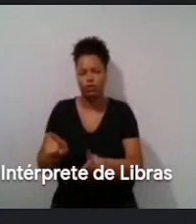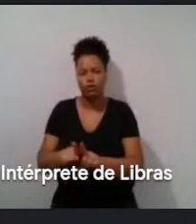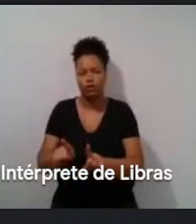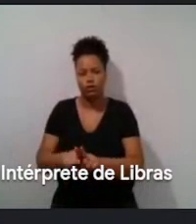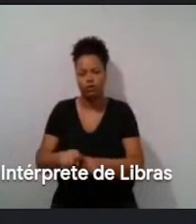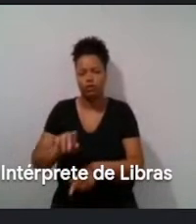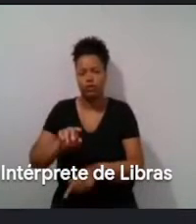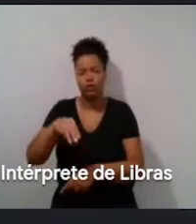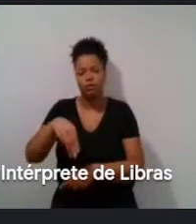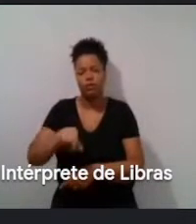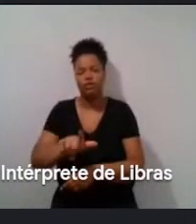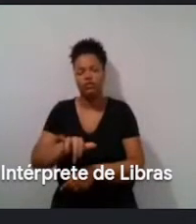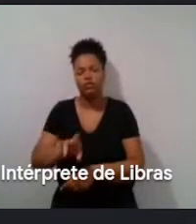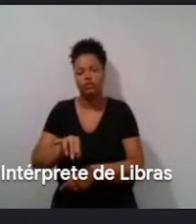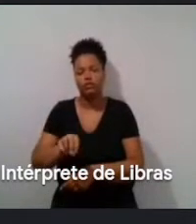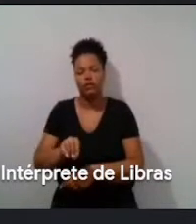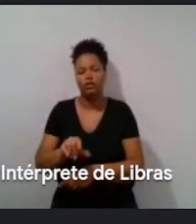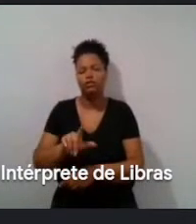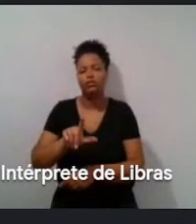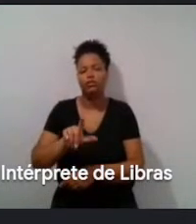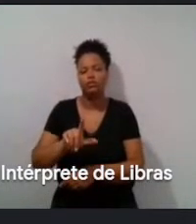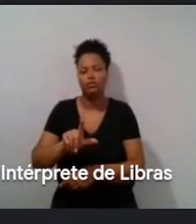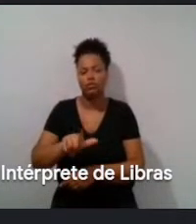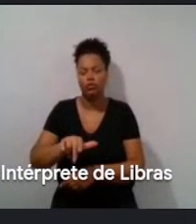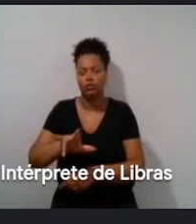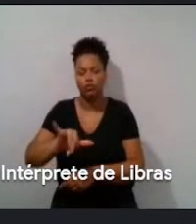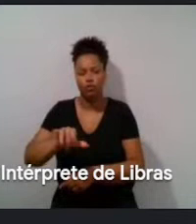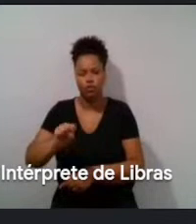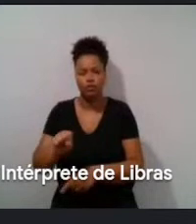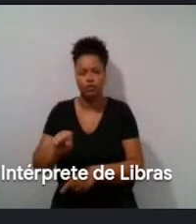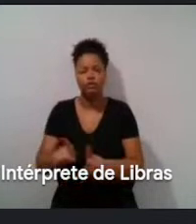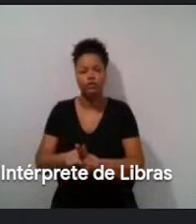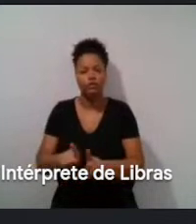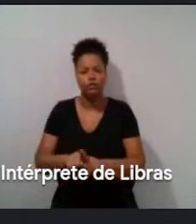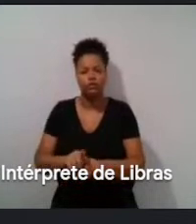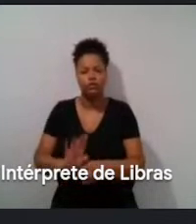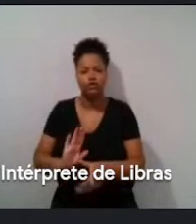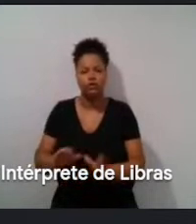Araújo Correia, nos termos do voto do relator e por unanimidade.